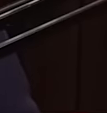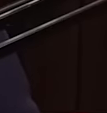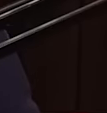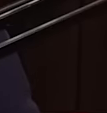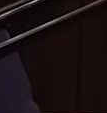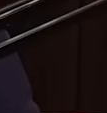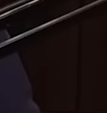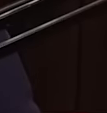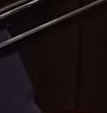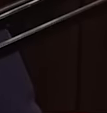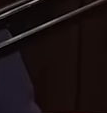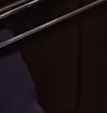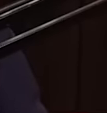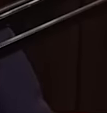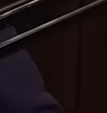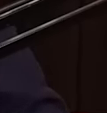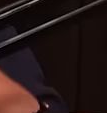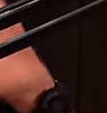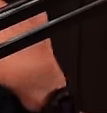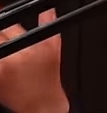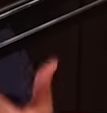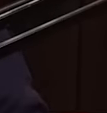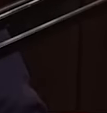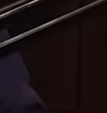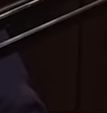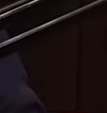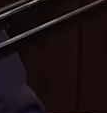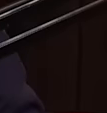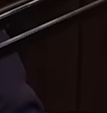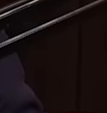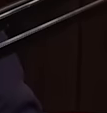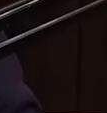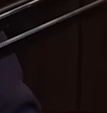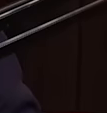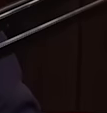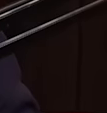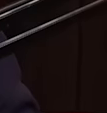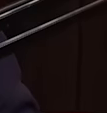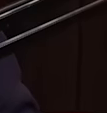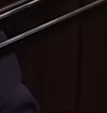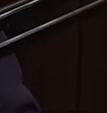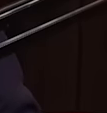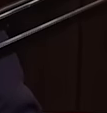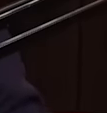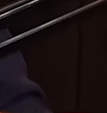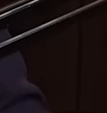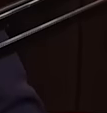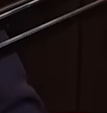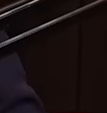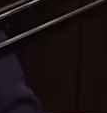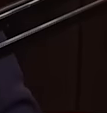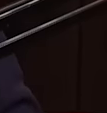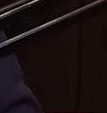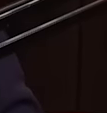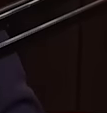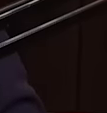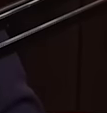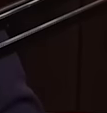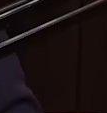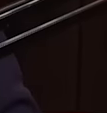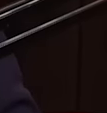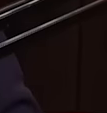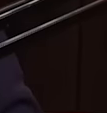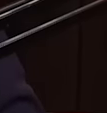debate, a gente copiou proposta minha. E eles assumiram que não, a gente quer lutar na lama e o eleitor tem culpa.